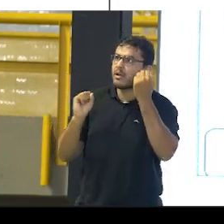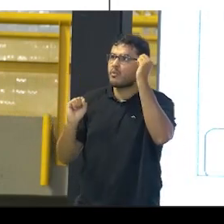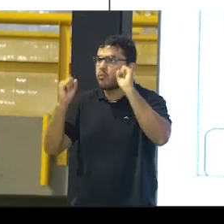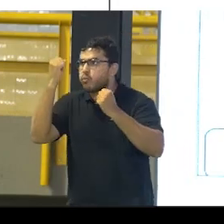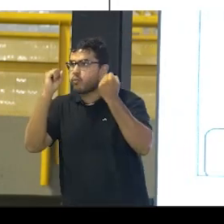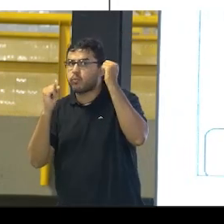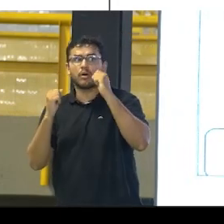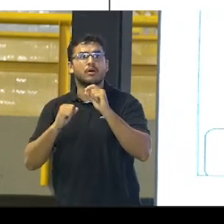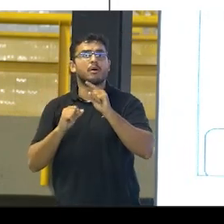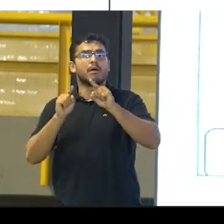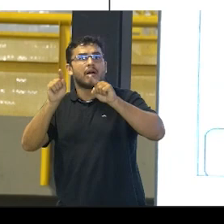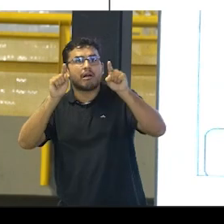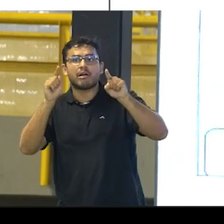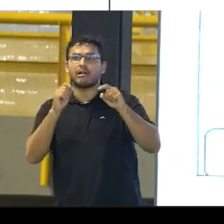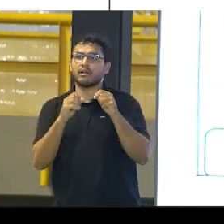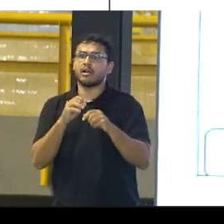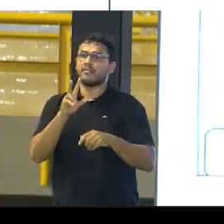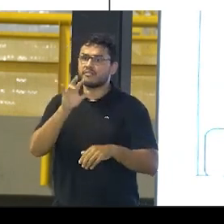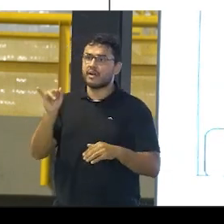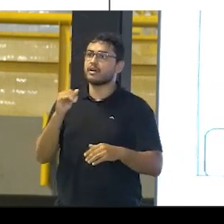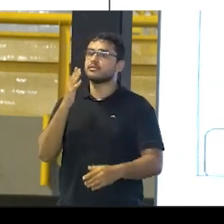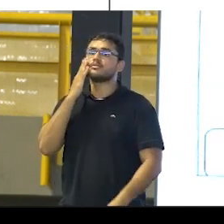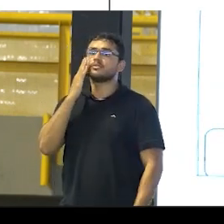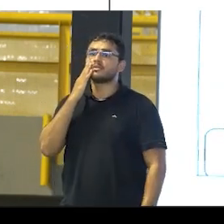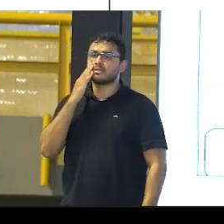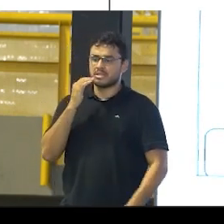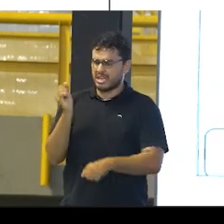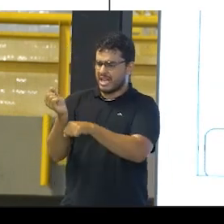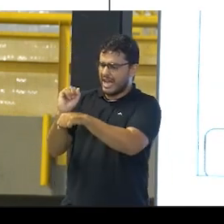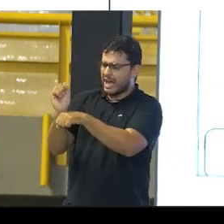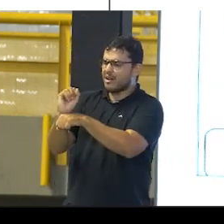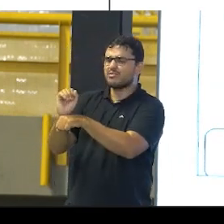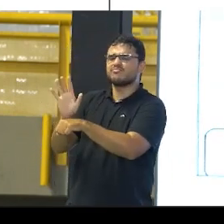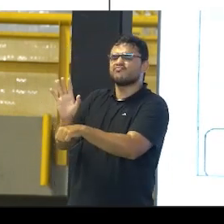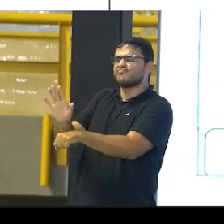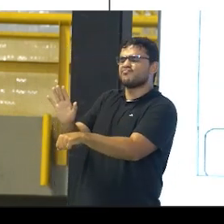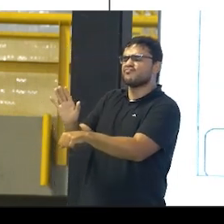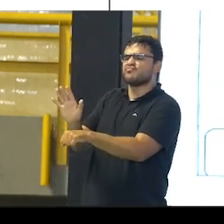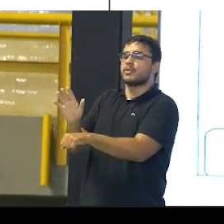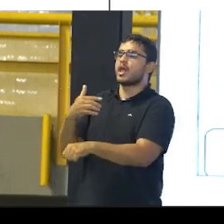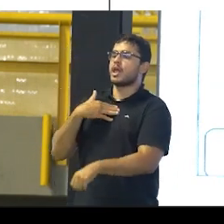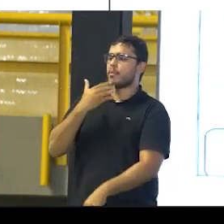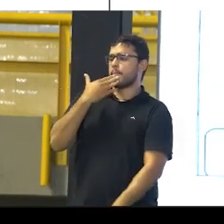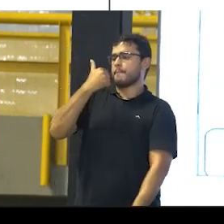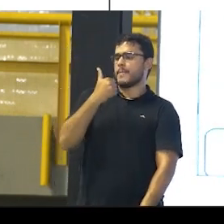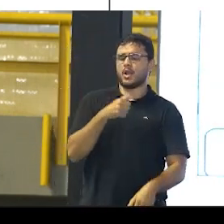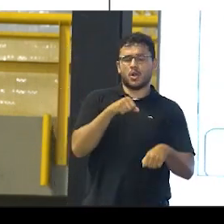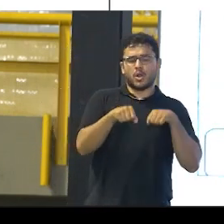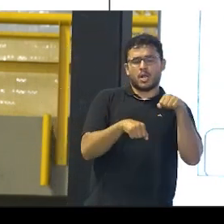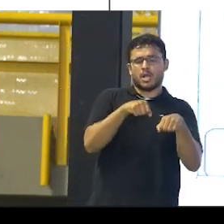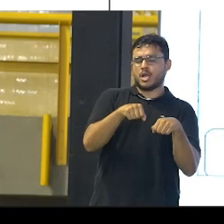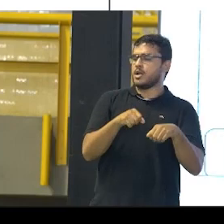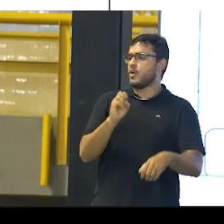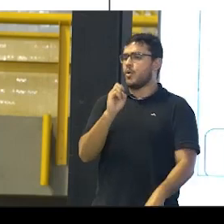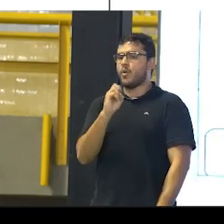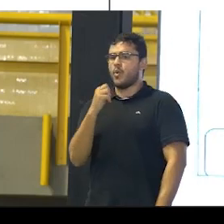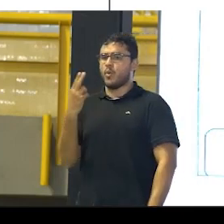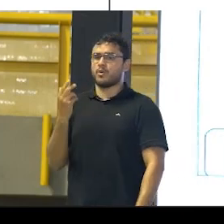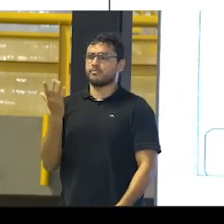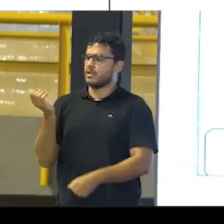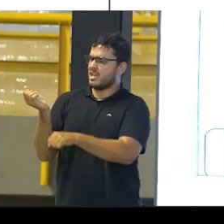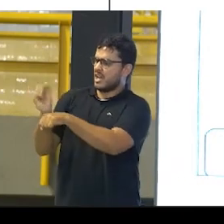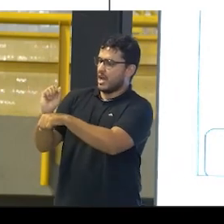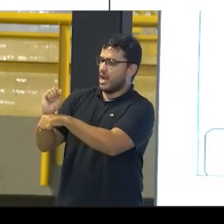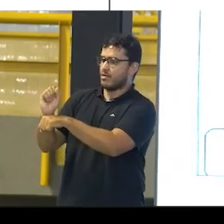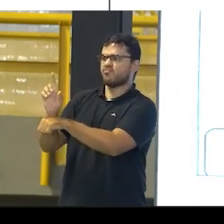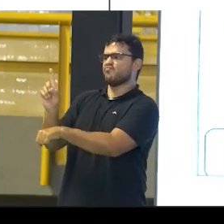que se preparam para substituir o automóvel pelo transporte coletivo, tá? Ou